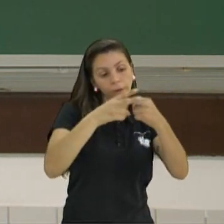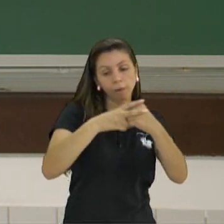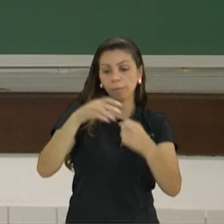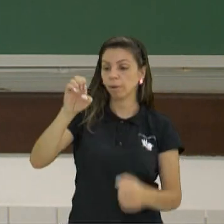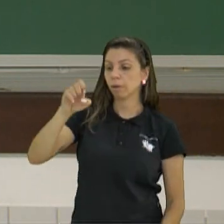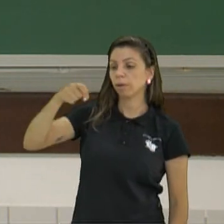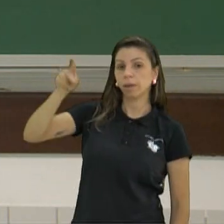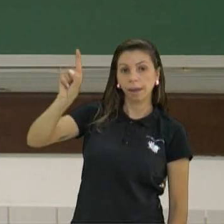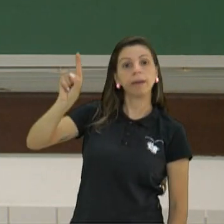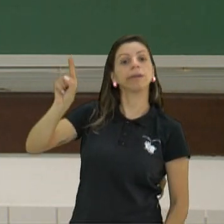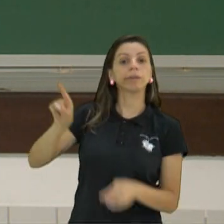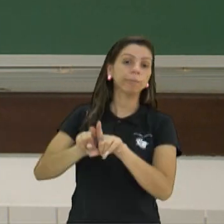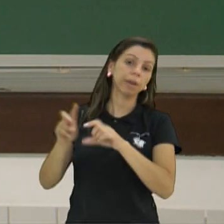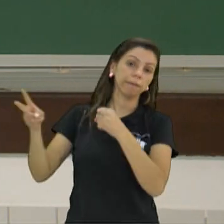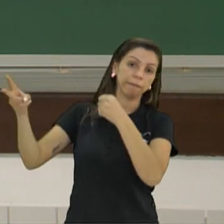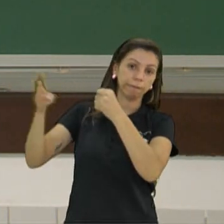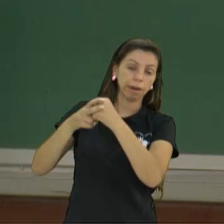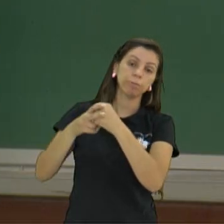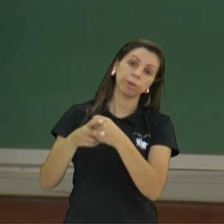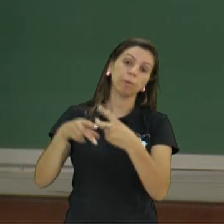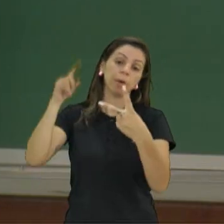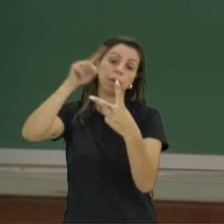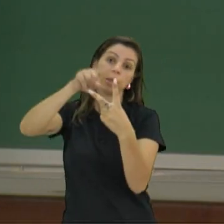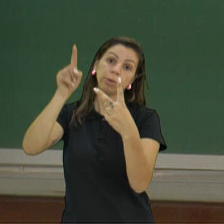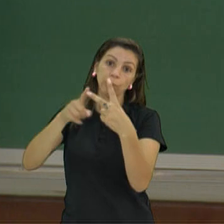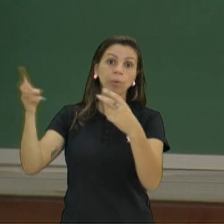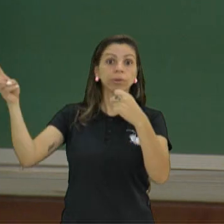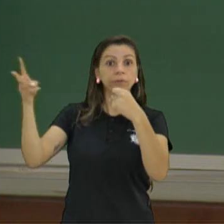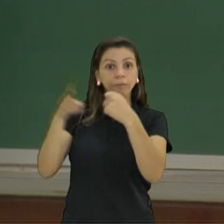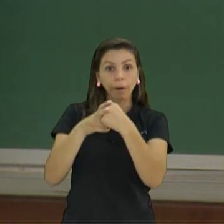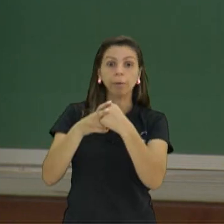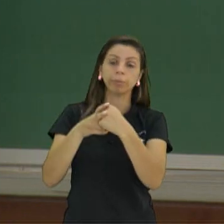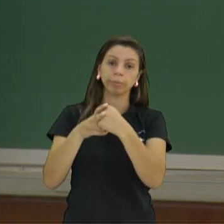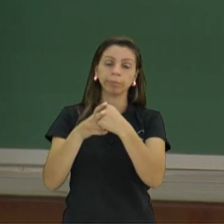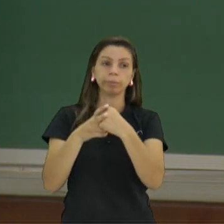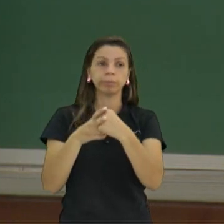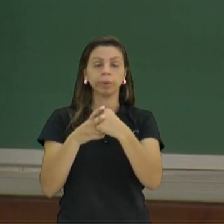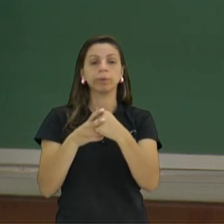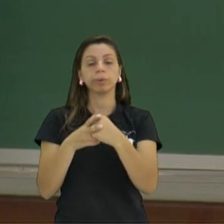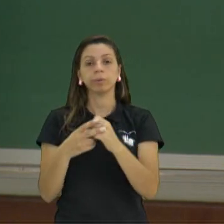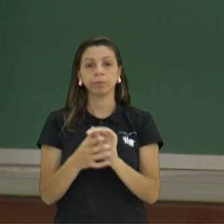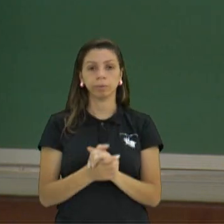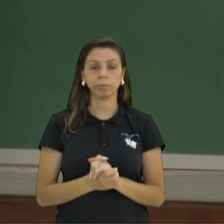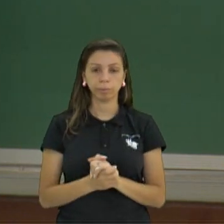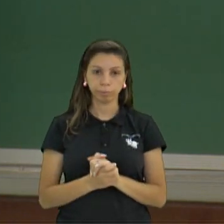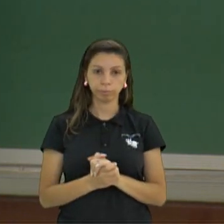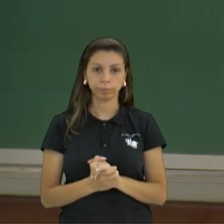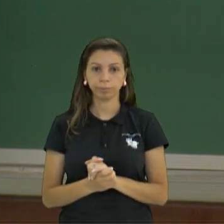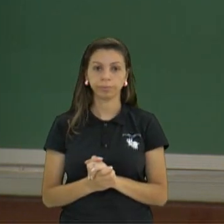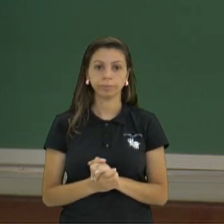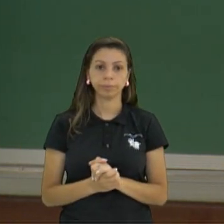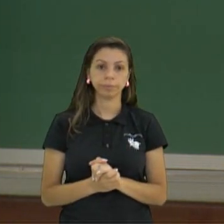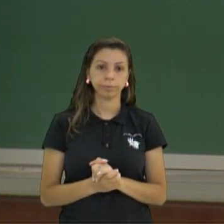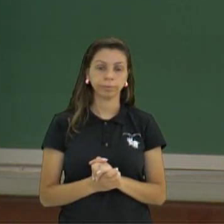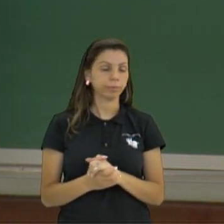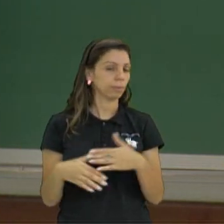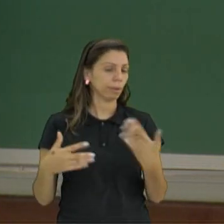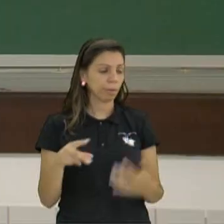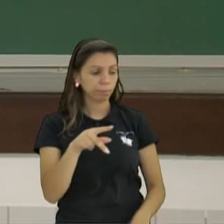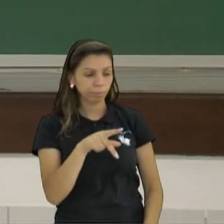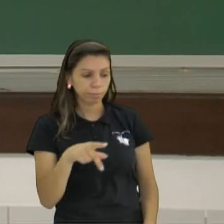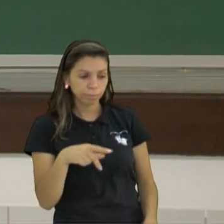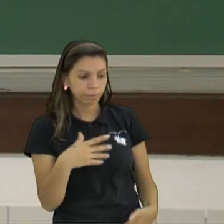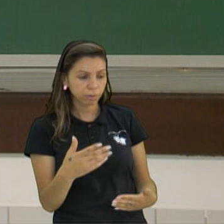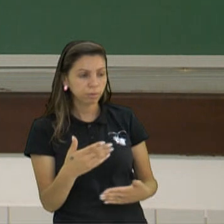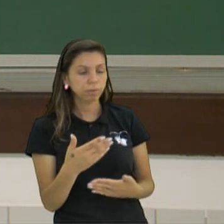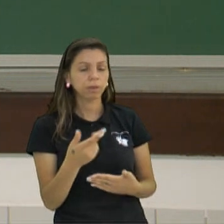o simples, o exemplo do simples. Formado por uma única oração, ou seja, por um único verbo ou locução verbal. Professora, você